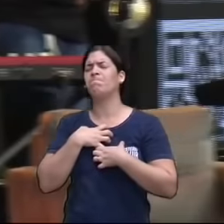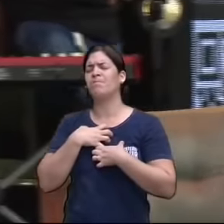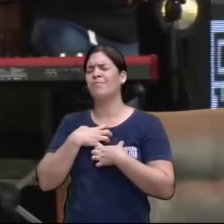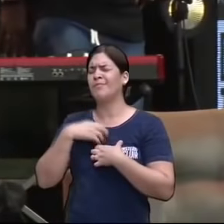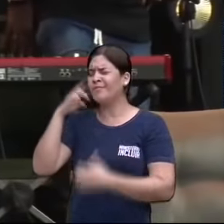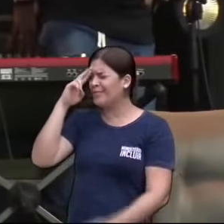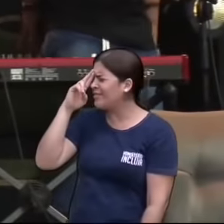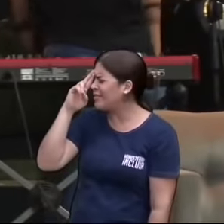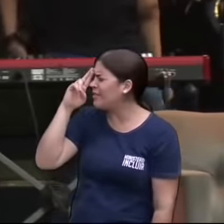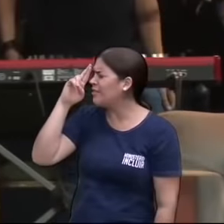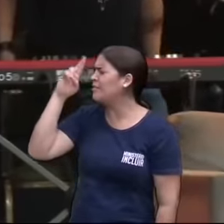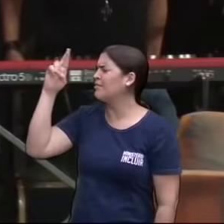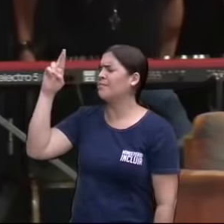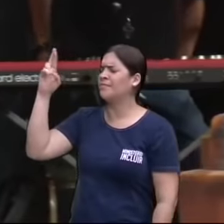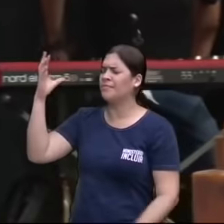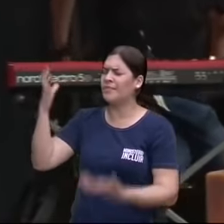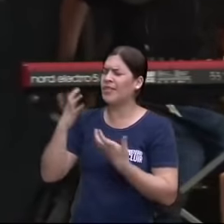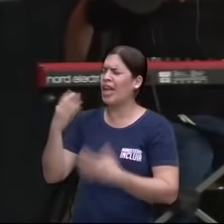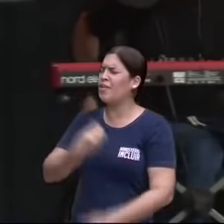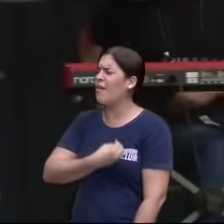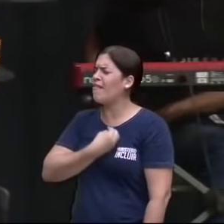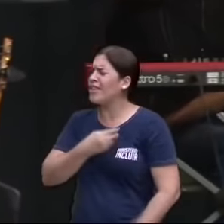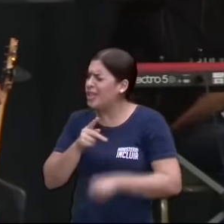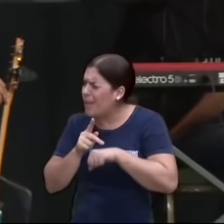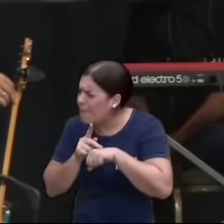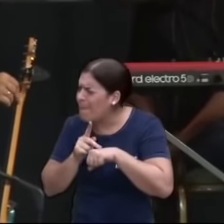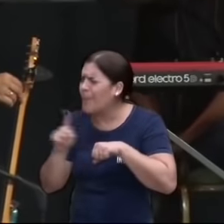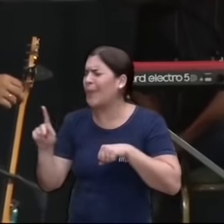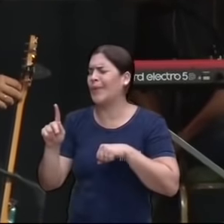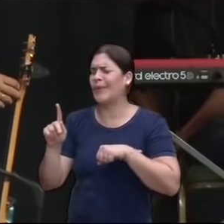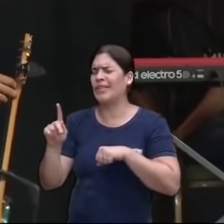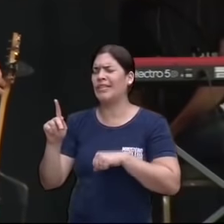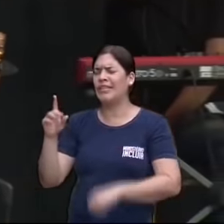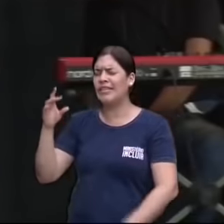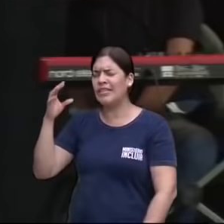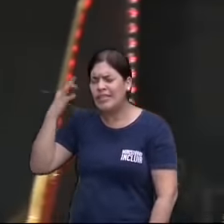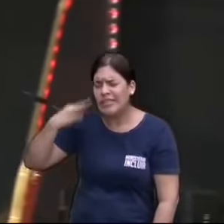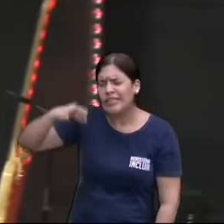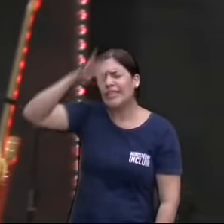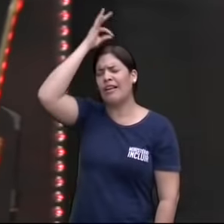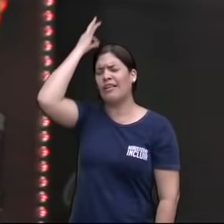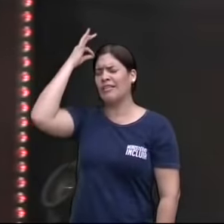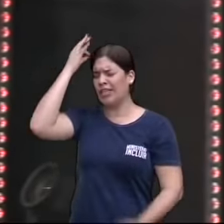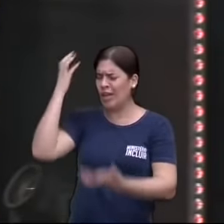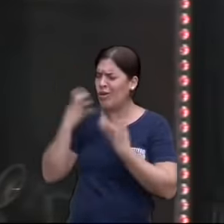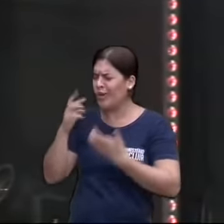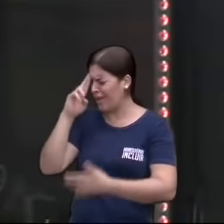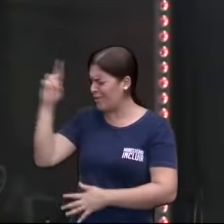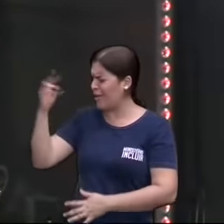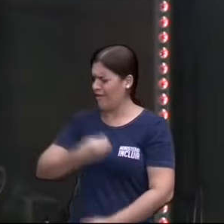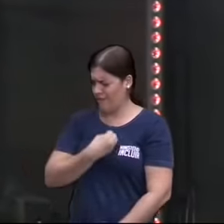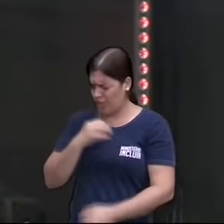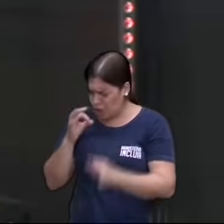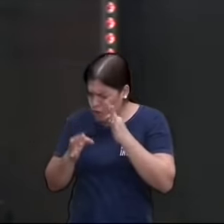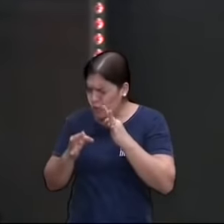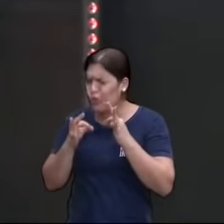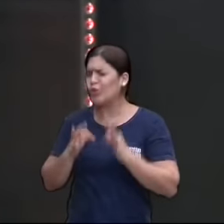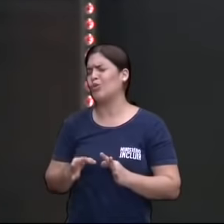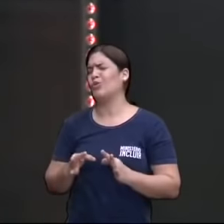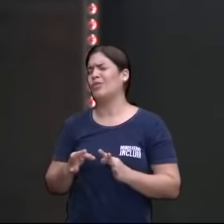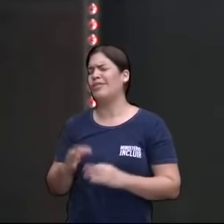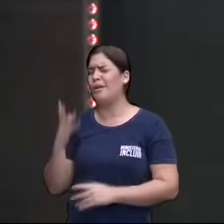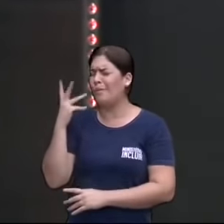Senhor, eu quero ter uma vida pura, uma vida santa. Senhor, eu quero ter uma vida justa, quero ter uma